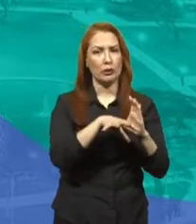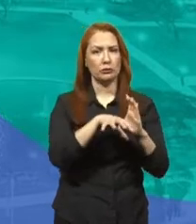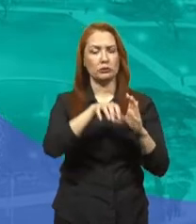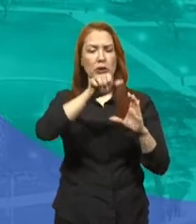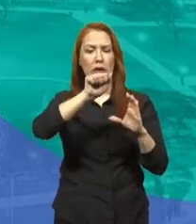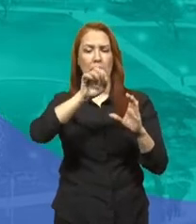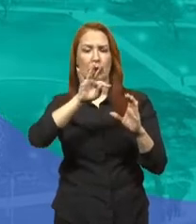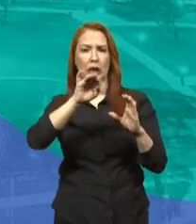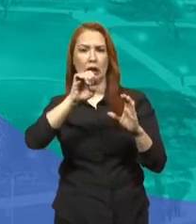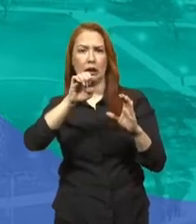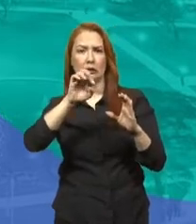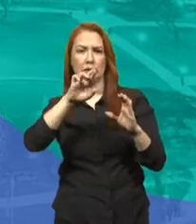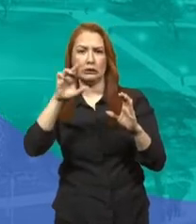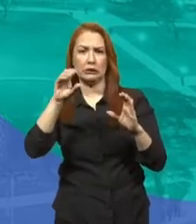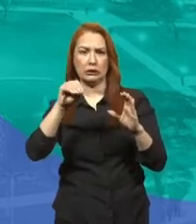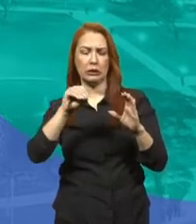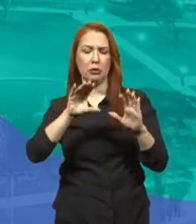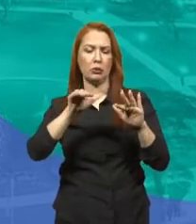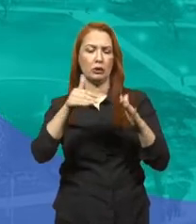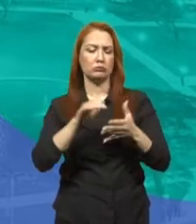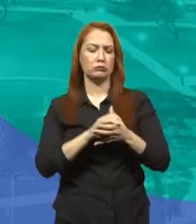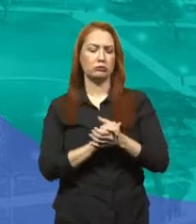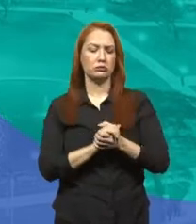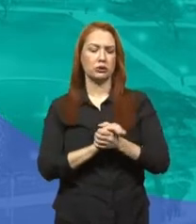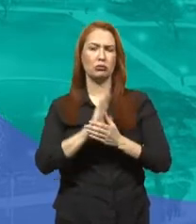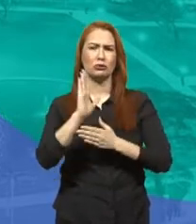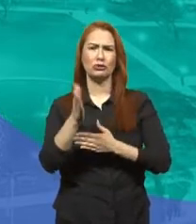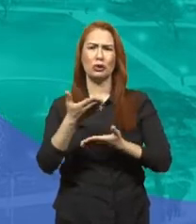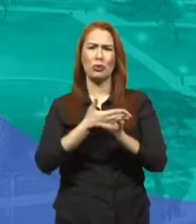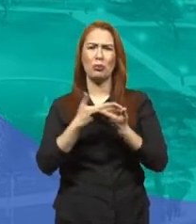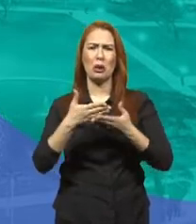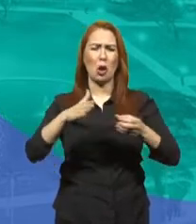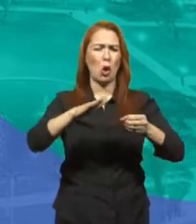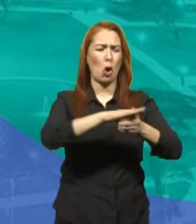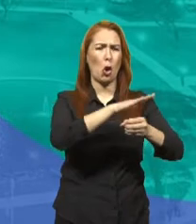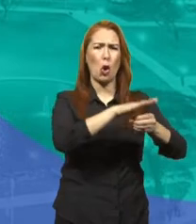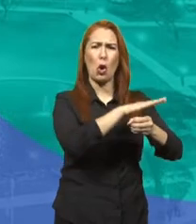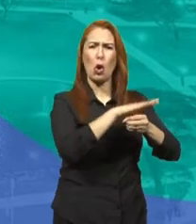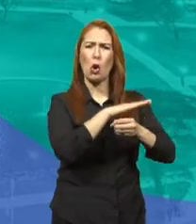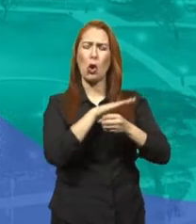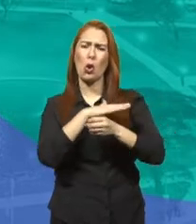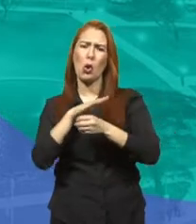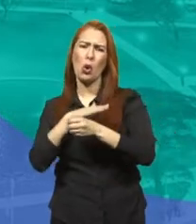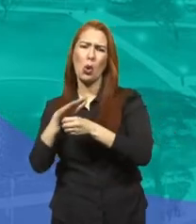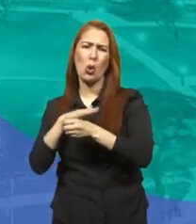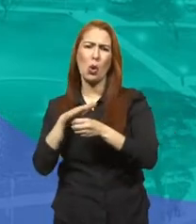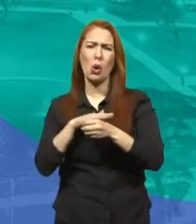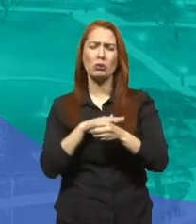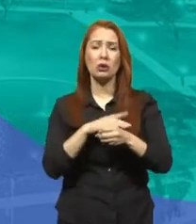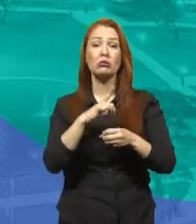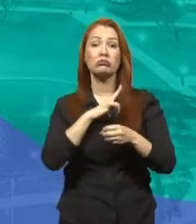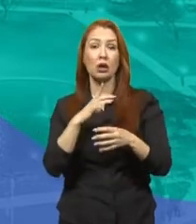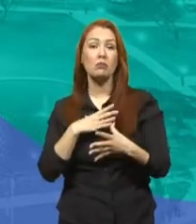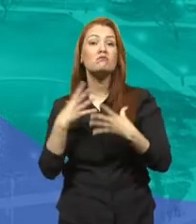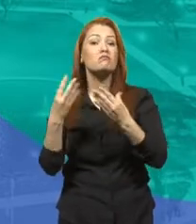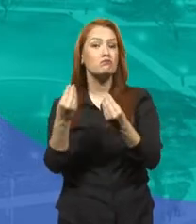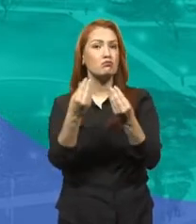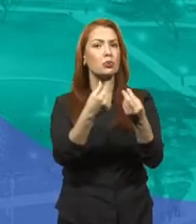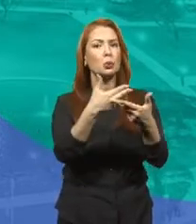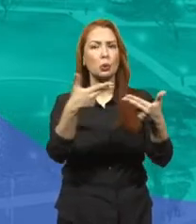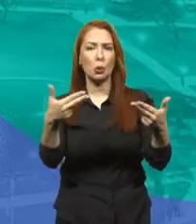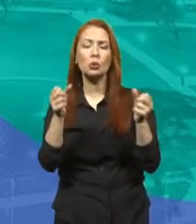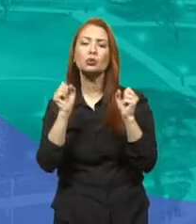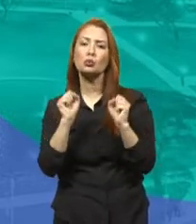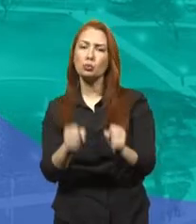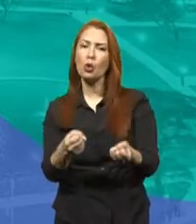seus espaços lotados cada vez mais rápido. Claro, e com um monte de coisa rica ali dentro, né? Um monte de coisa rica. Então,